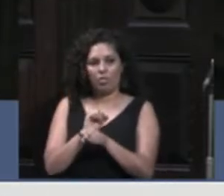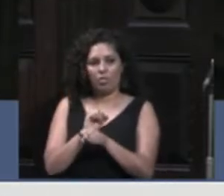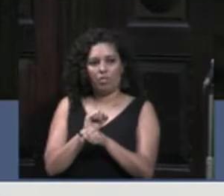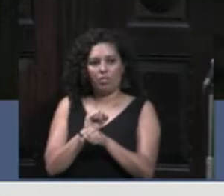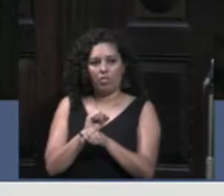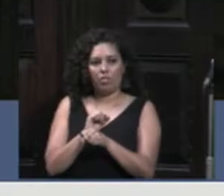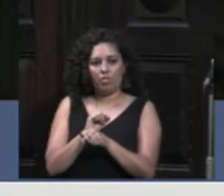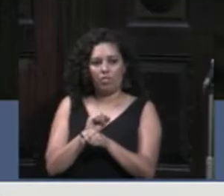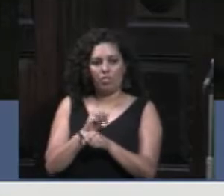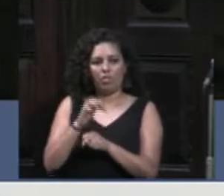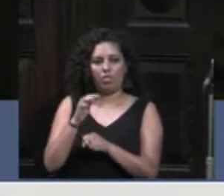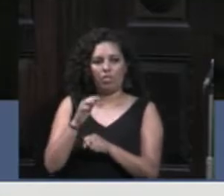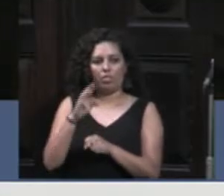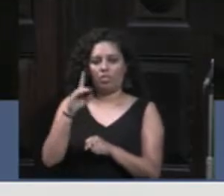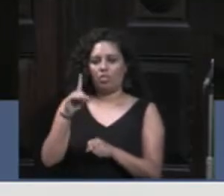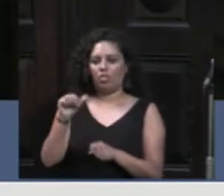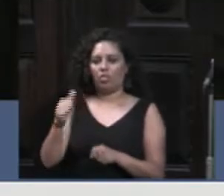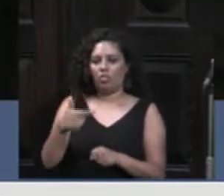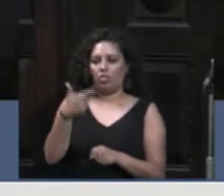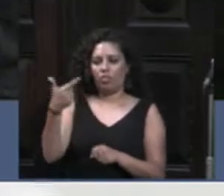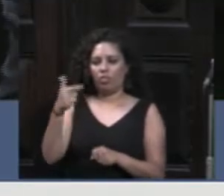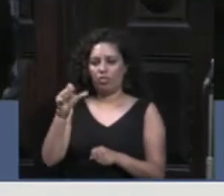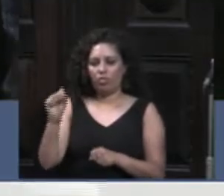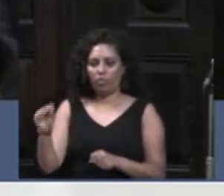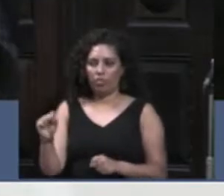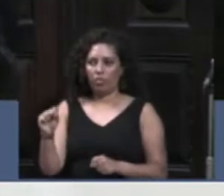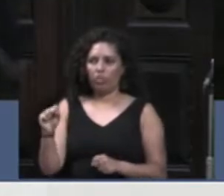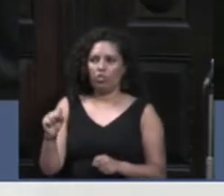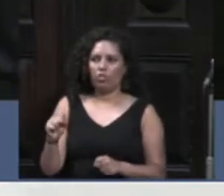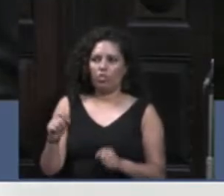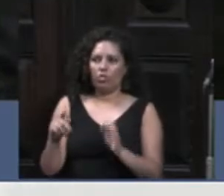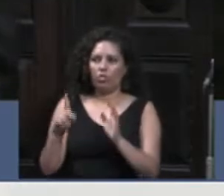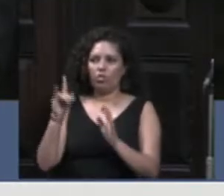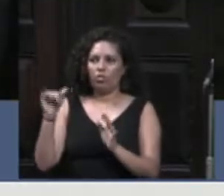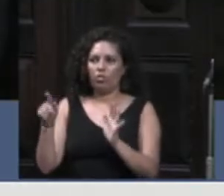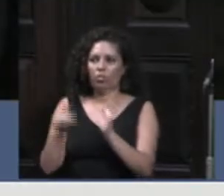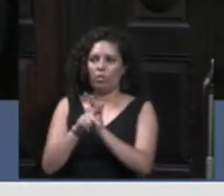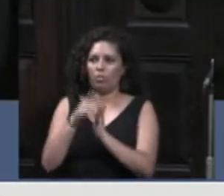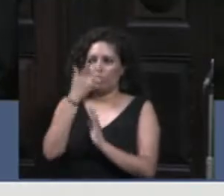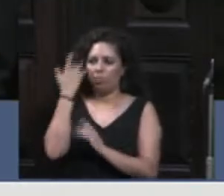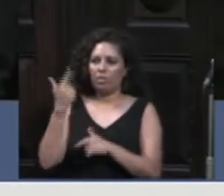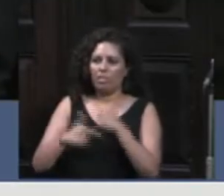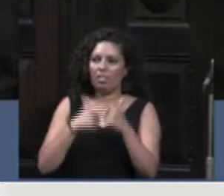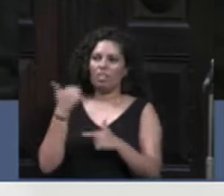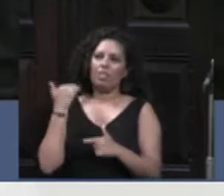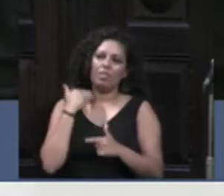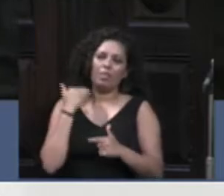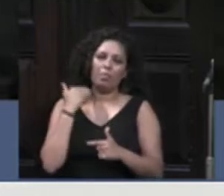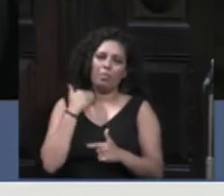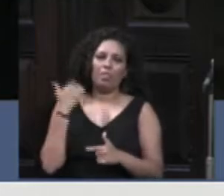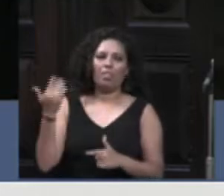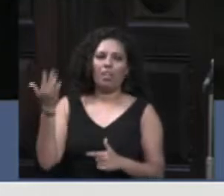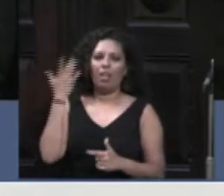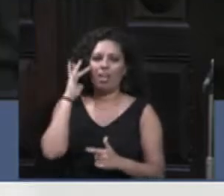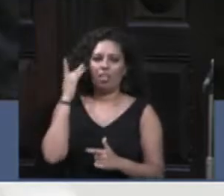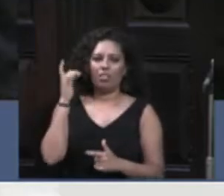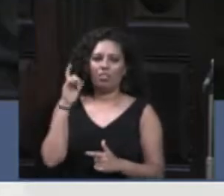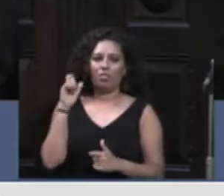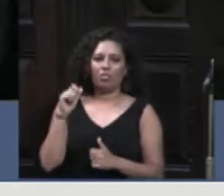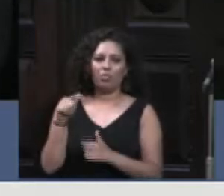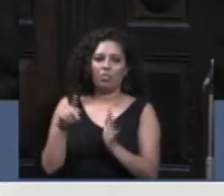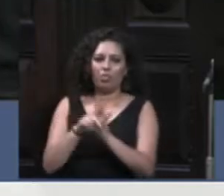que é o dia do bancário, que tem sido uma luta difícil de ser implementada. Eu acho que esse projeto, embora não